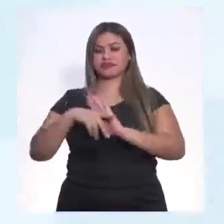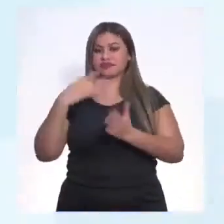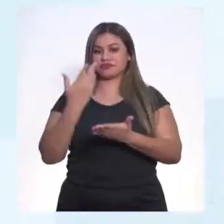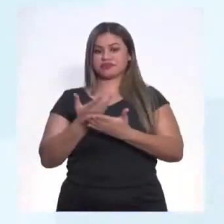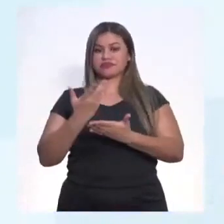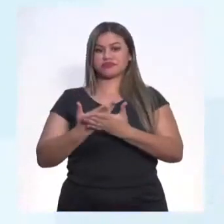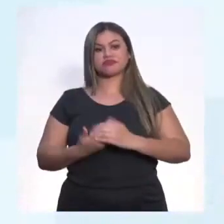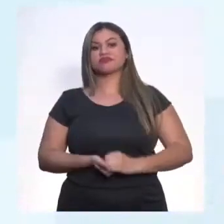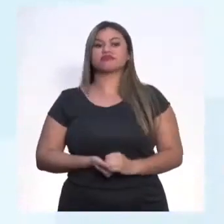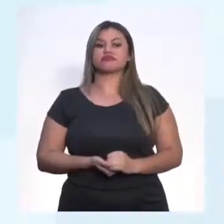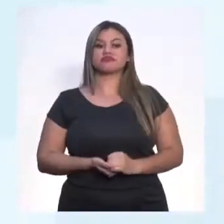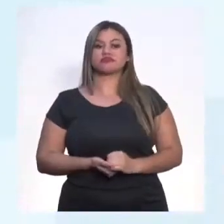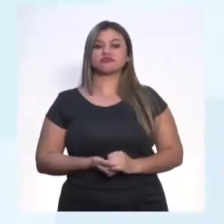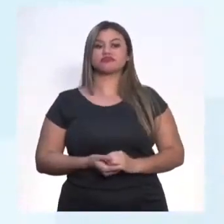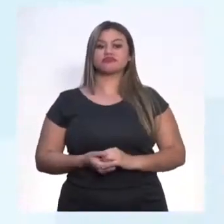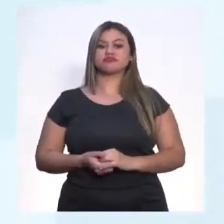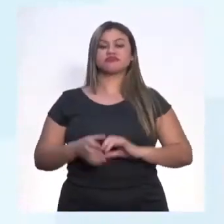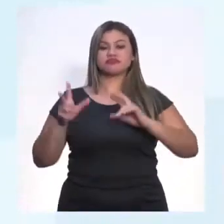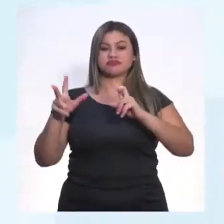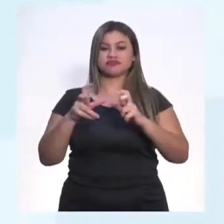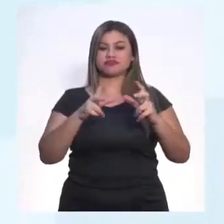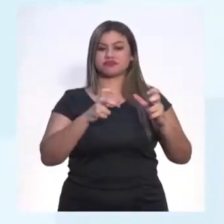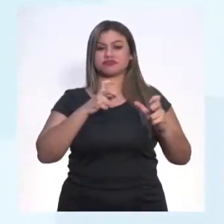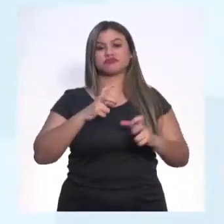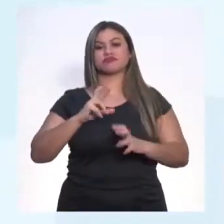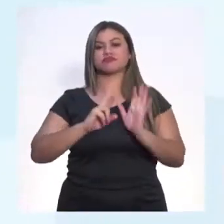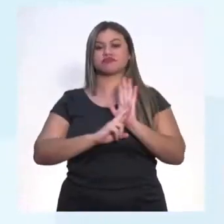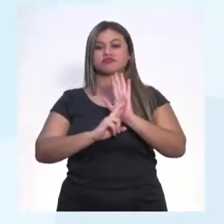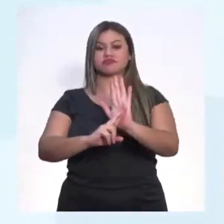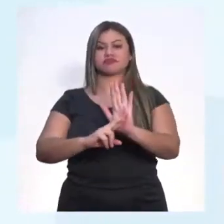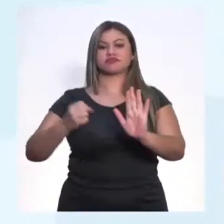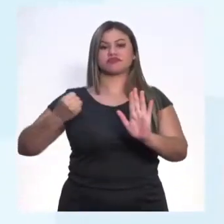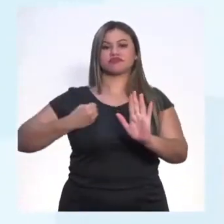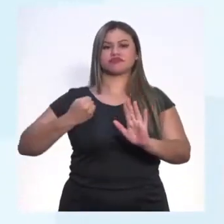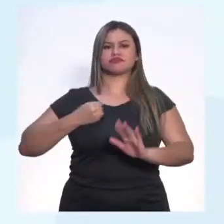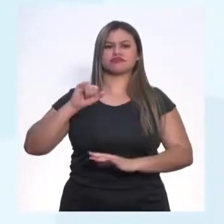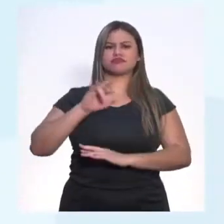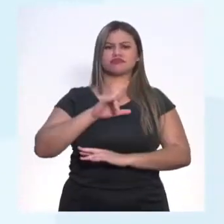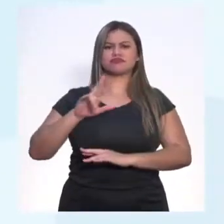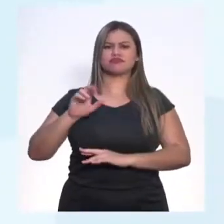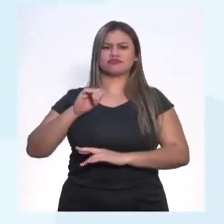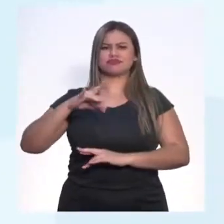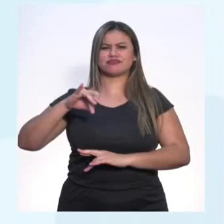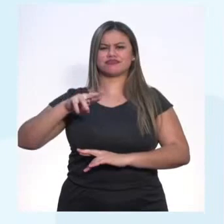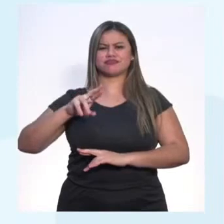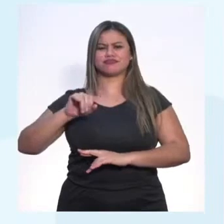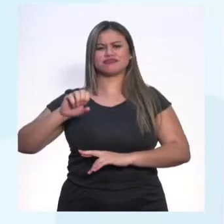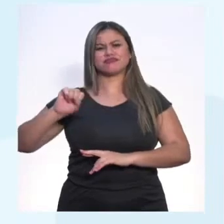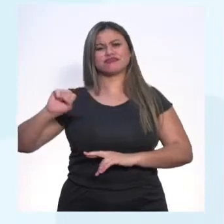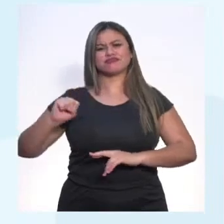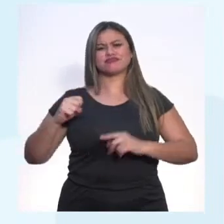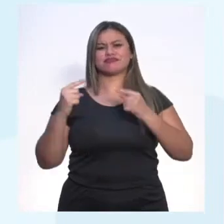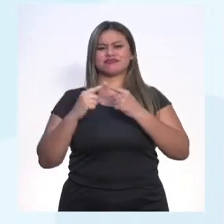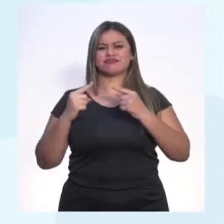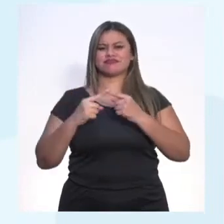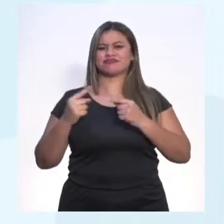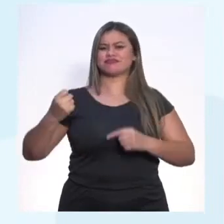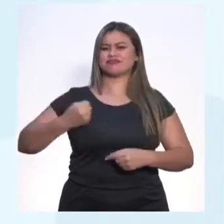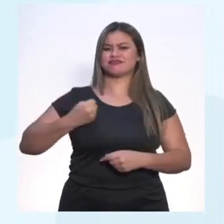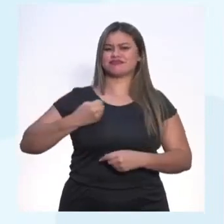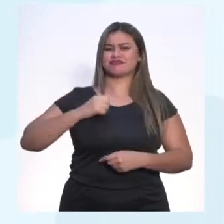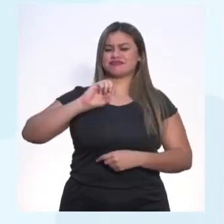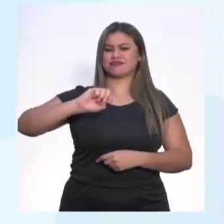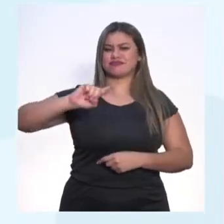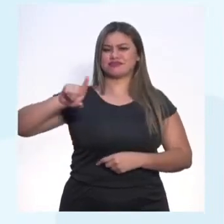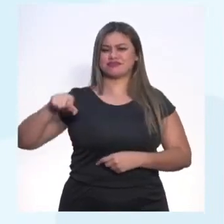é reconhecer a representação dos números irracionais dados em forma de